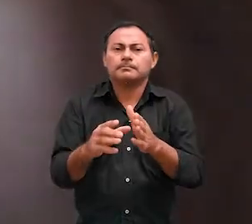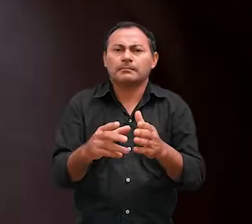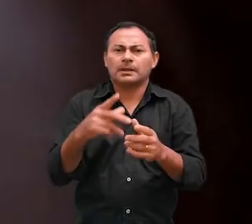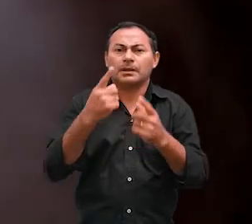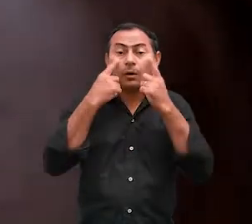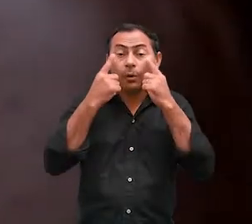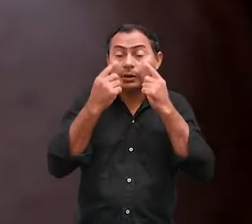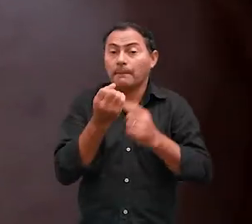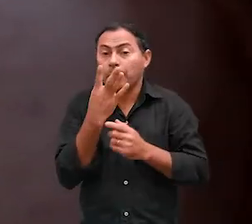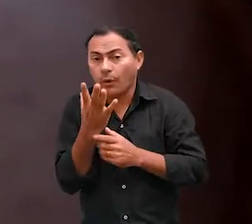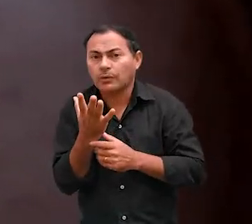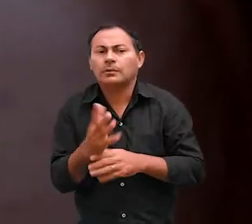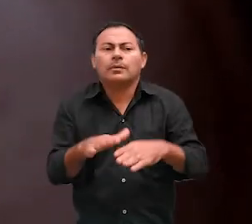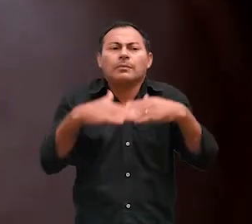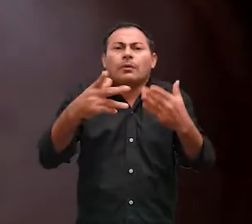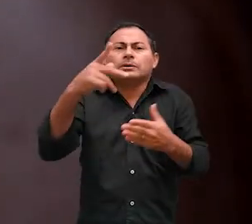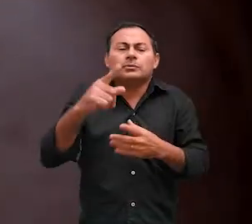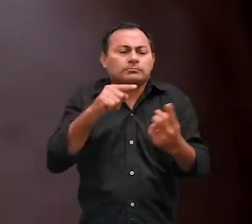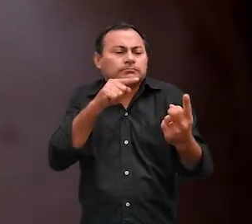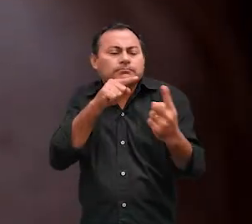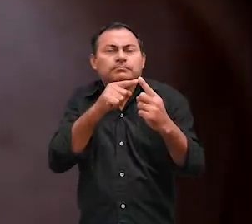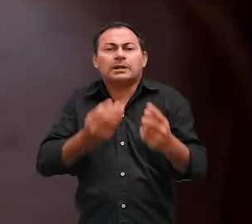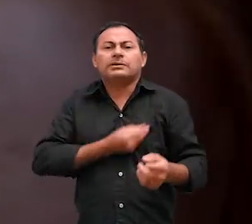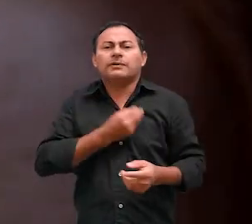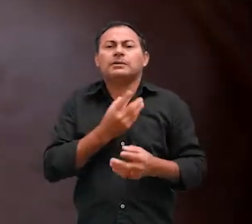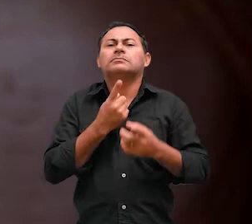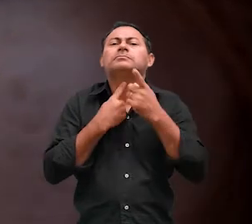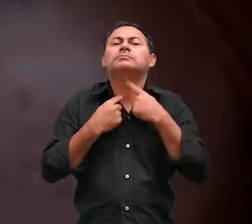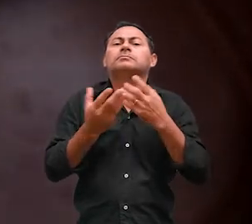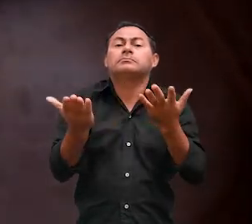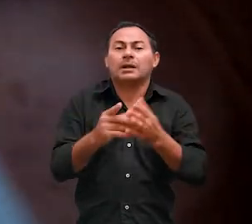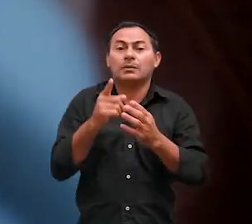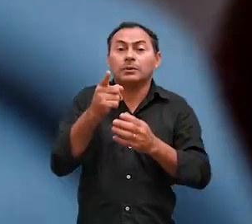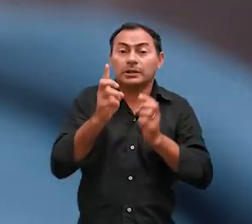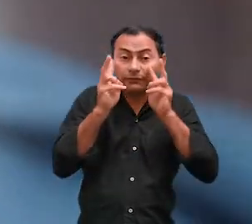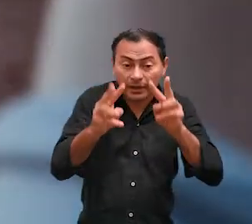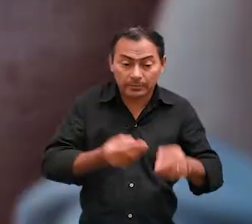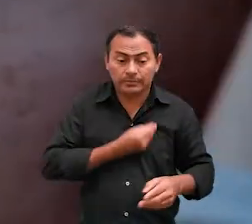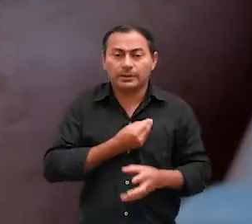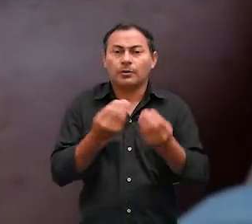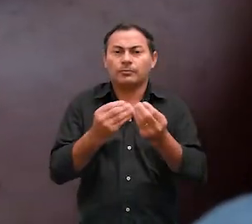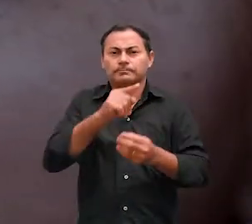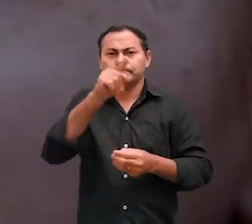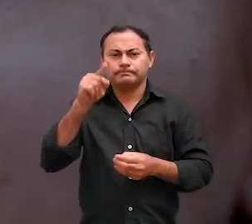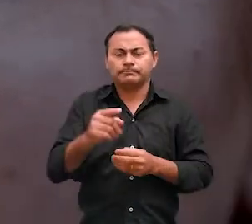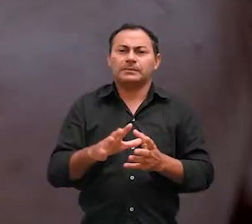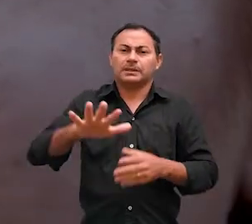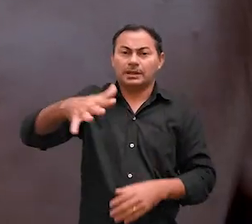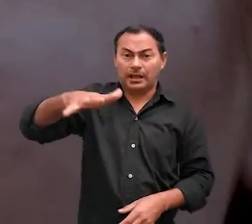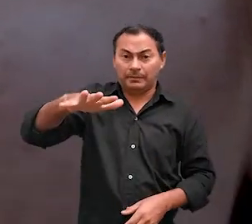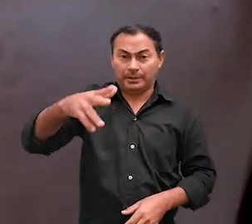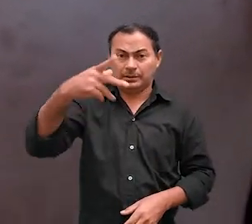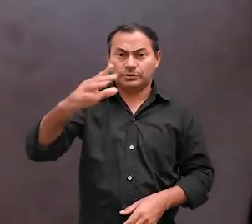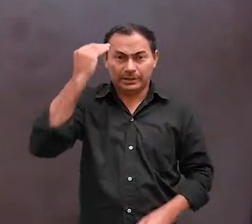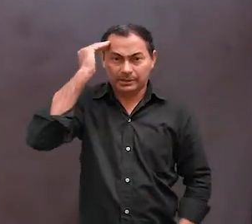perguntar os seus olhos são bons Qual é a sua perspectiva de vida como você enxerga a vida dependendo